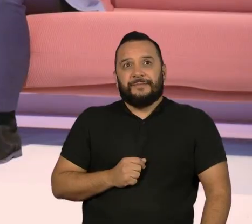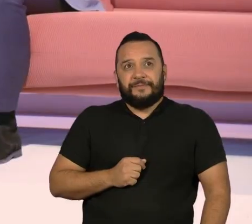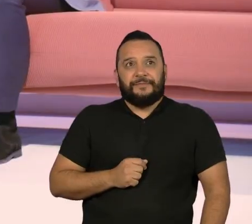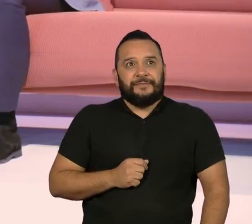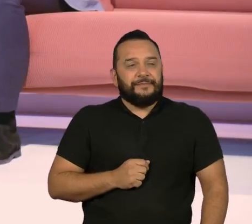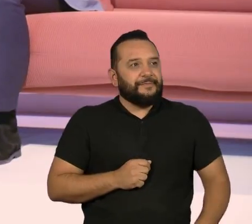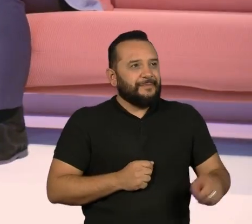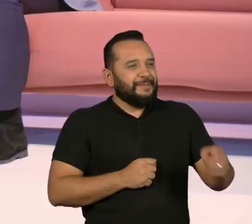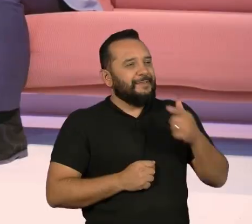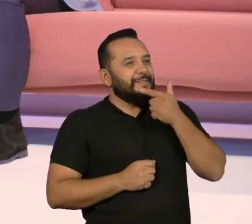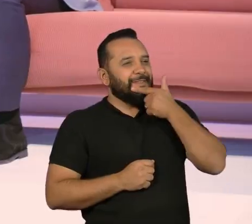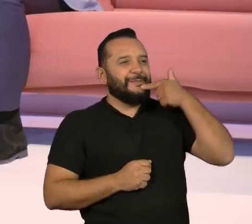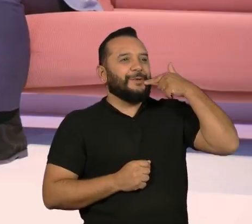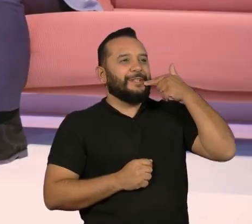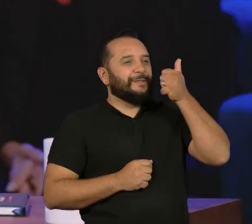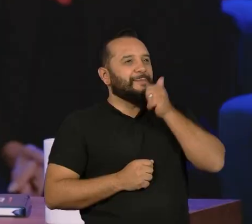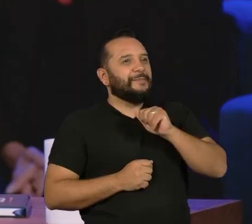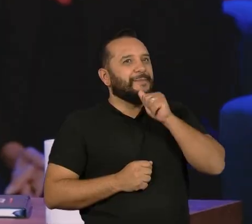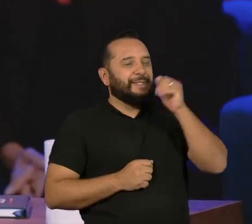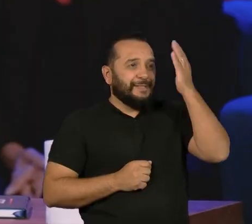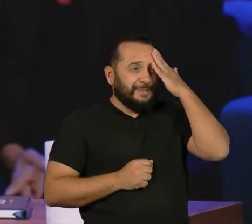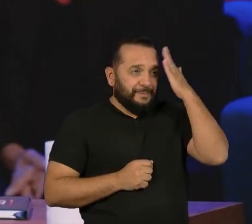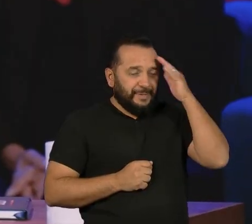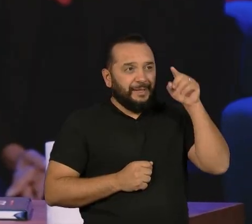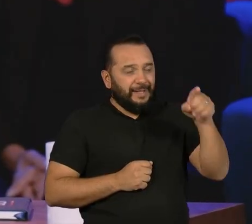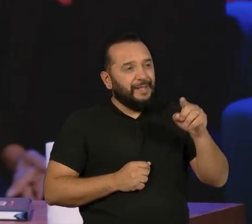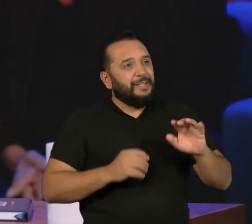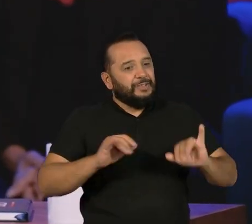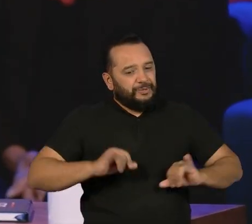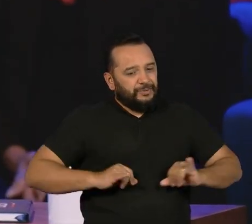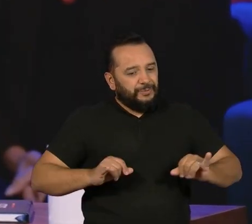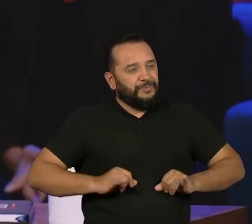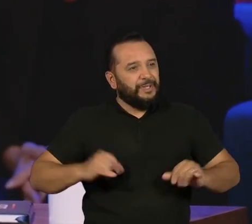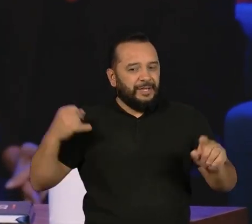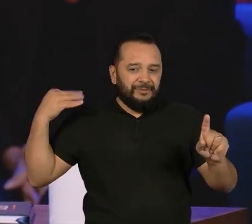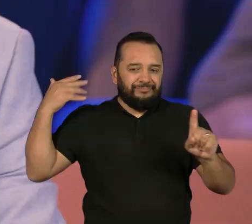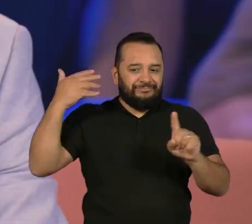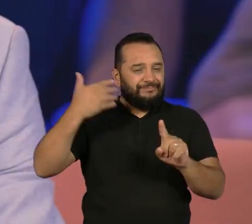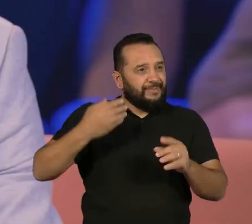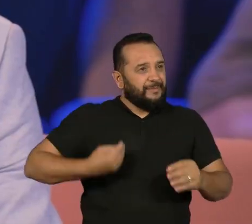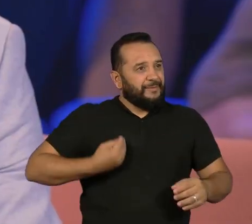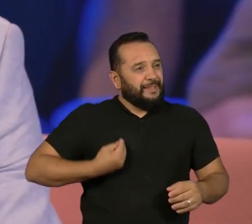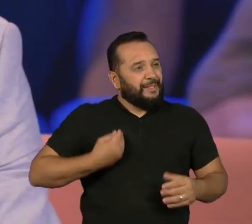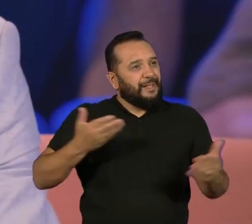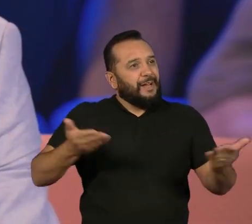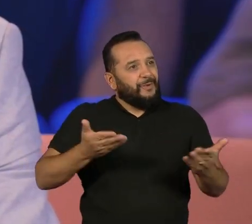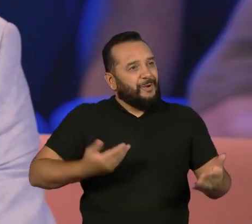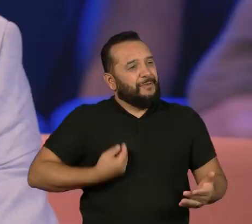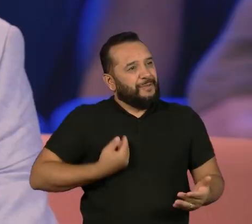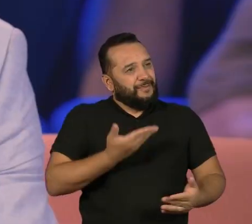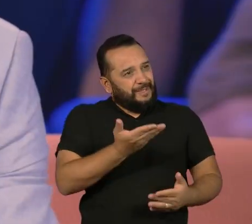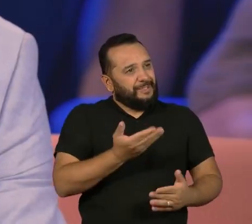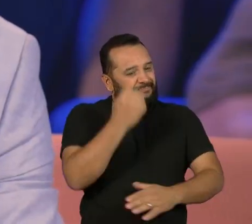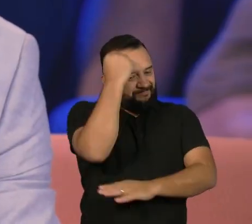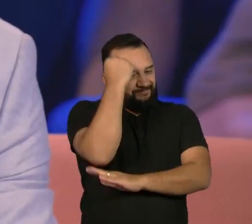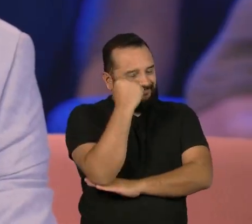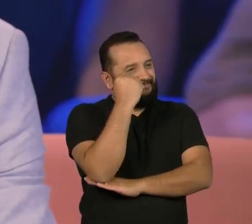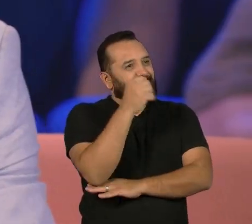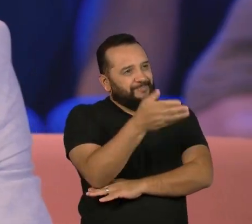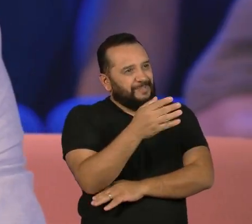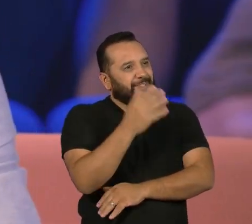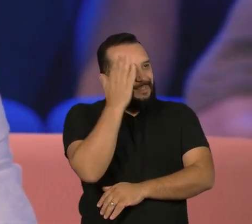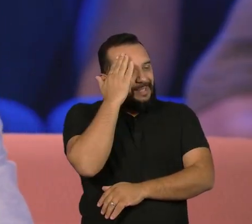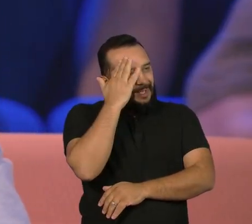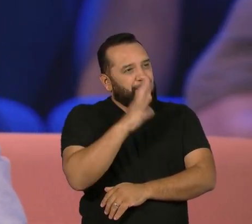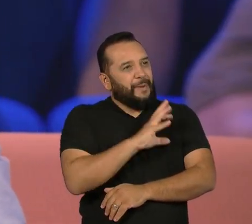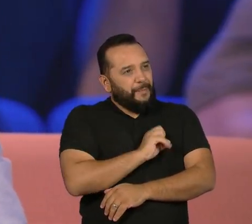lindo ver o sorriso dela é saber o que ela já passou na vida, o que ela já sofreu na vida, e ela está aí, inteira, reconhecendo o seu